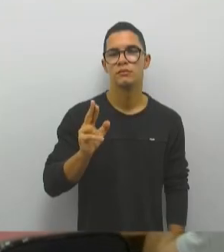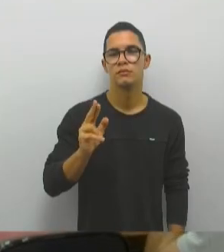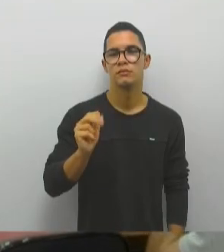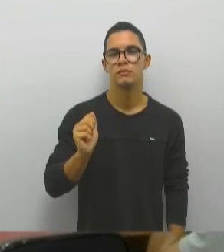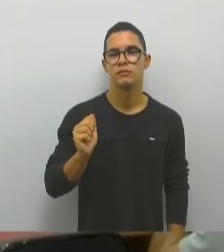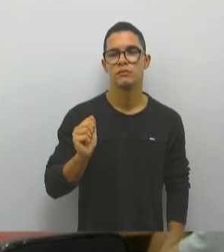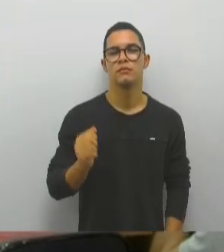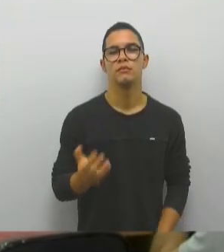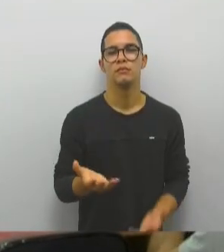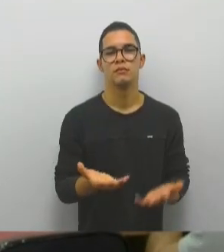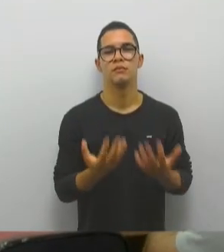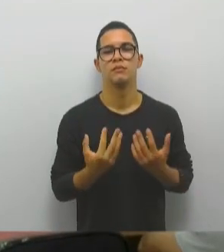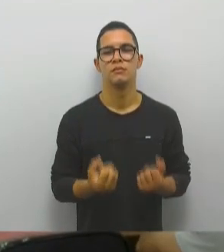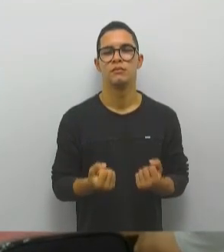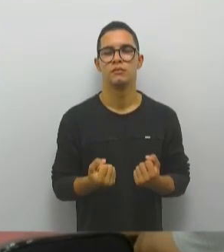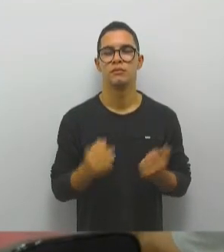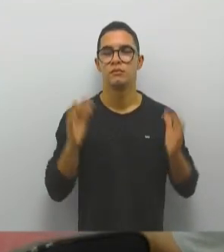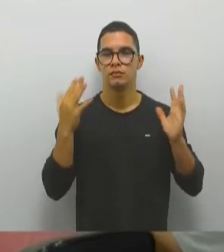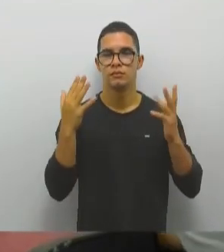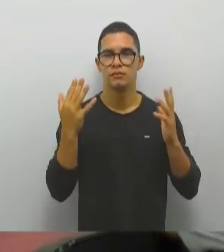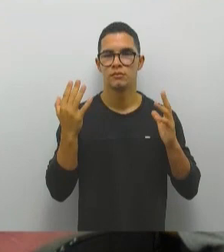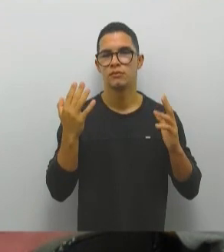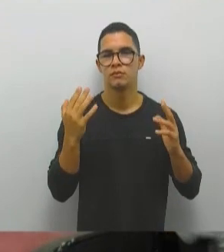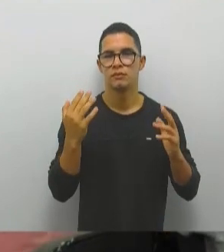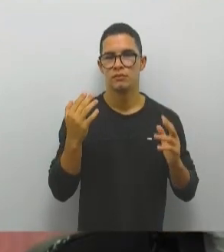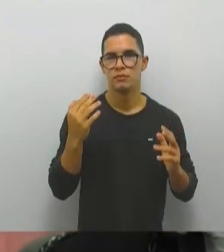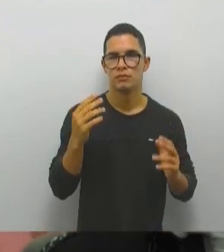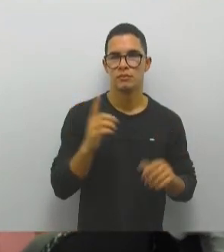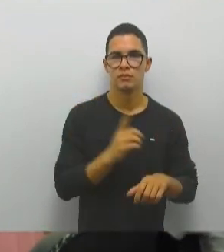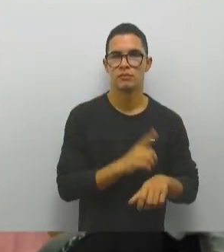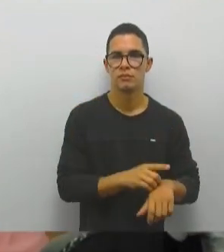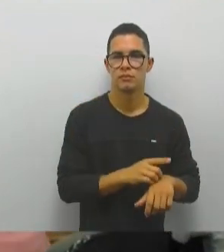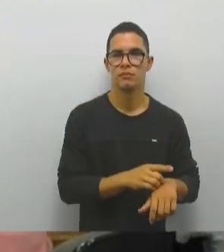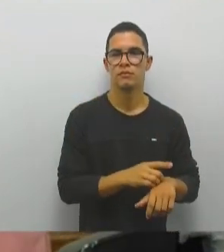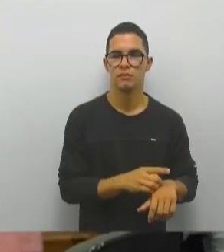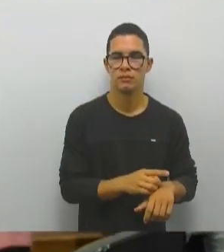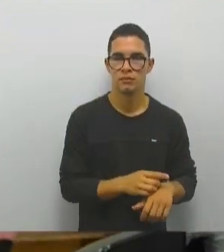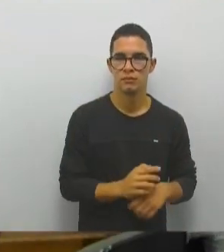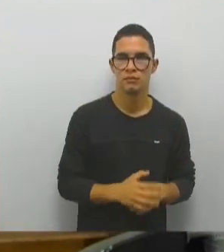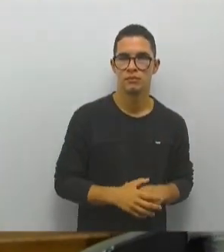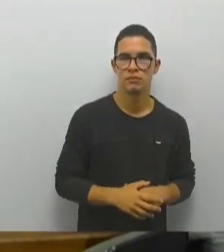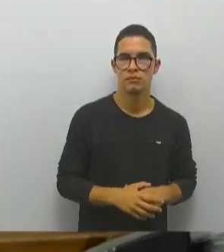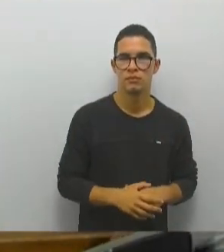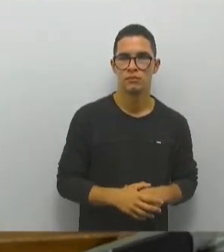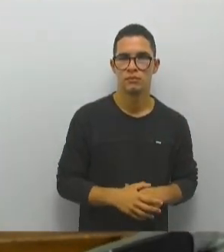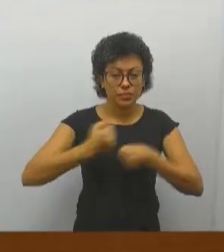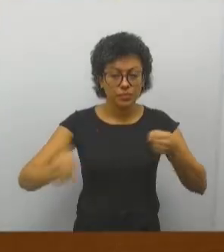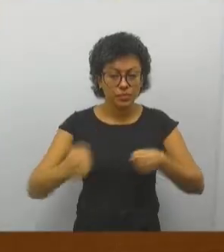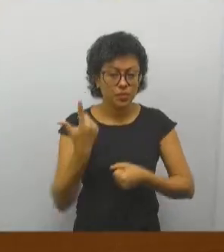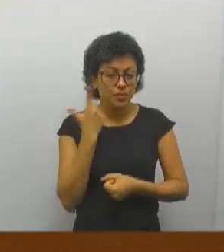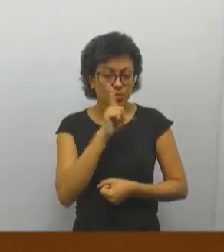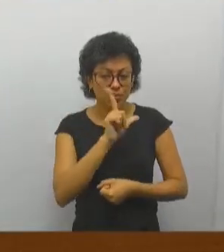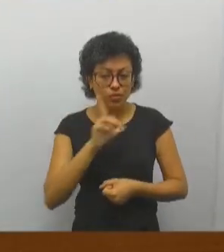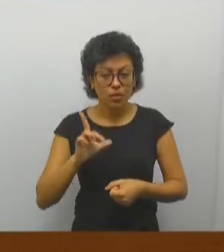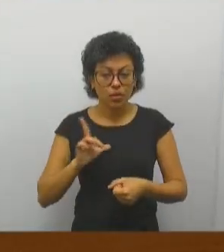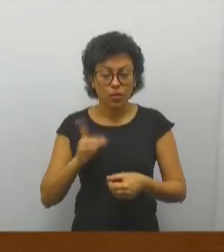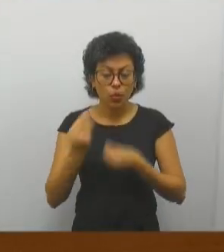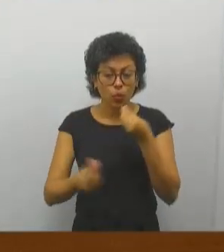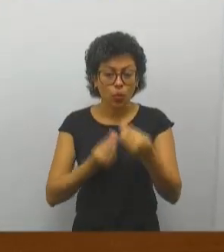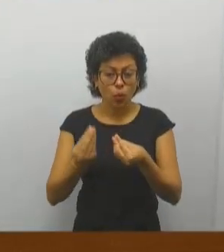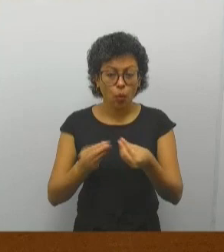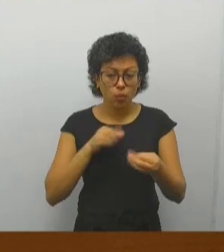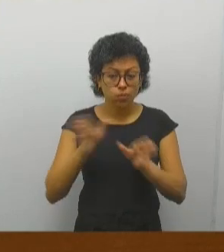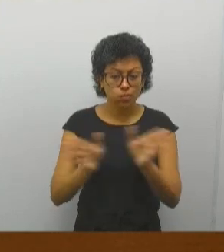os vereadores de Angra dos Reis se reuniram nesta terça-feira 26 de setembro para mais uma sessão ordinária na